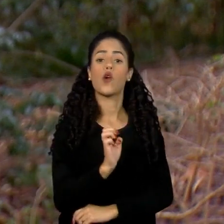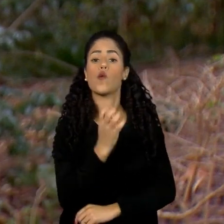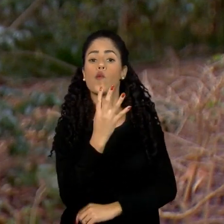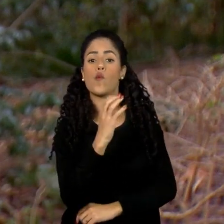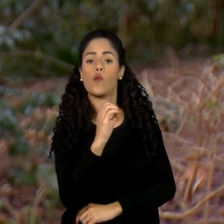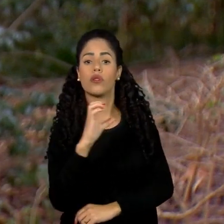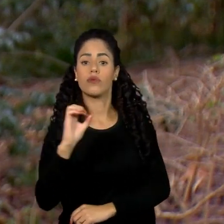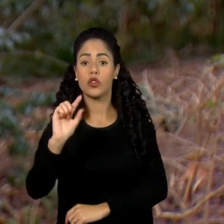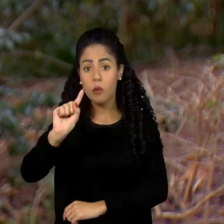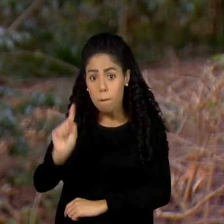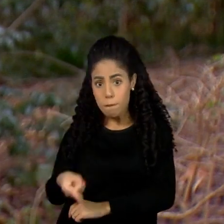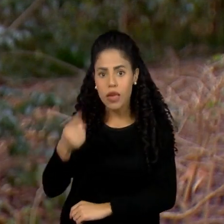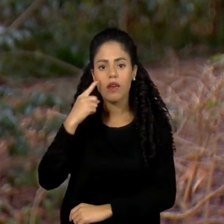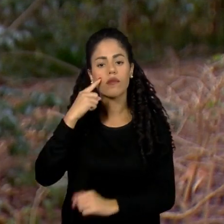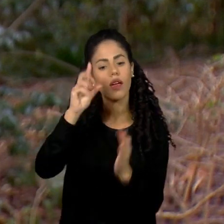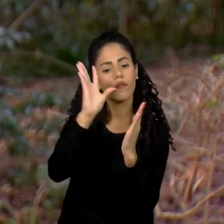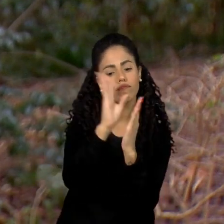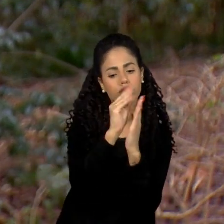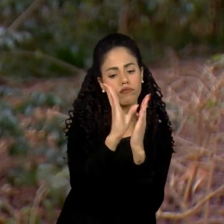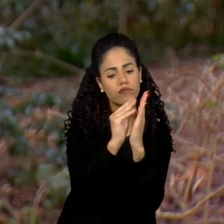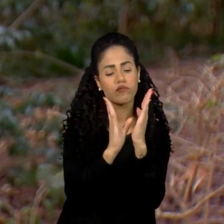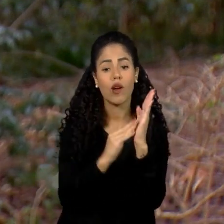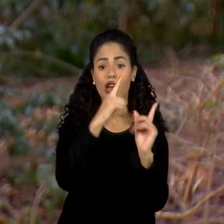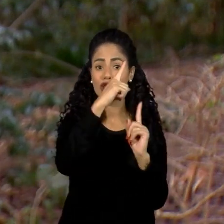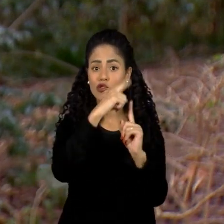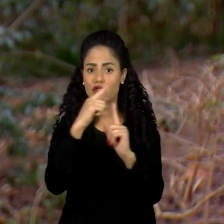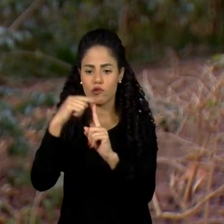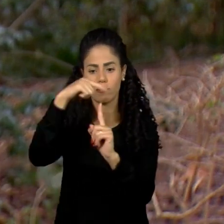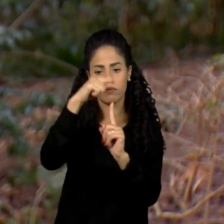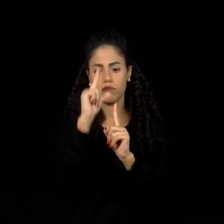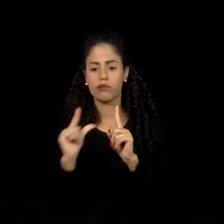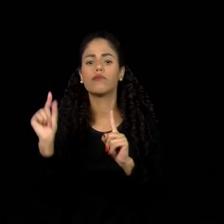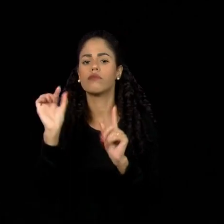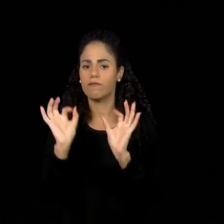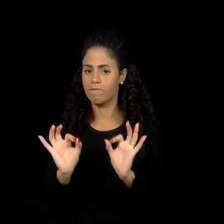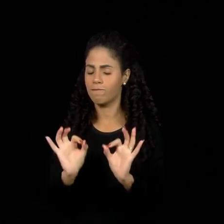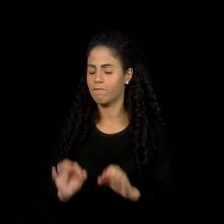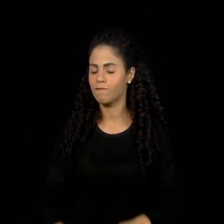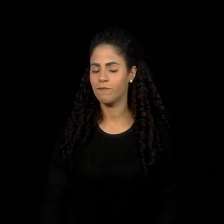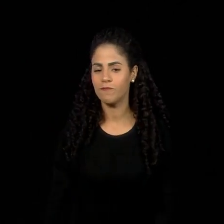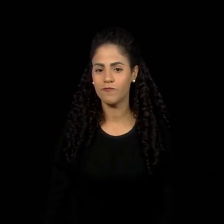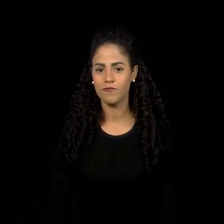400 mil registros de ocorrências de plantas foram considerados.